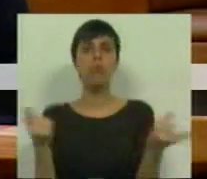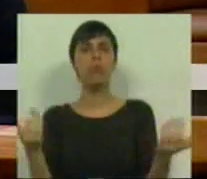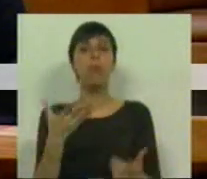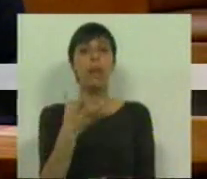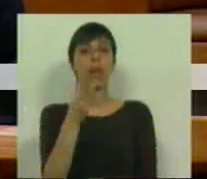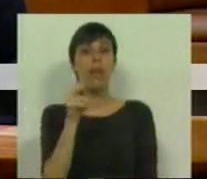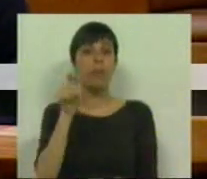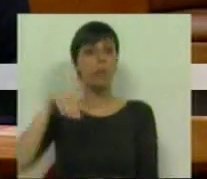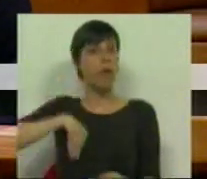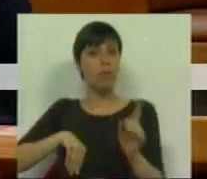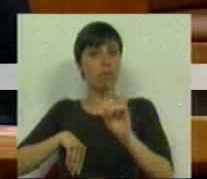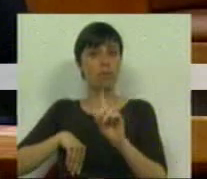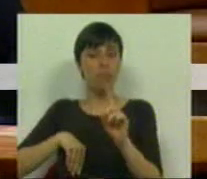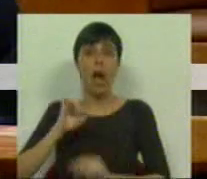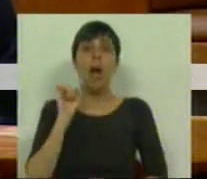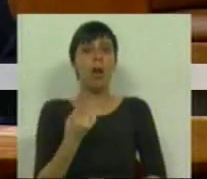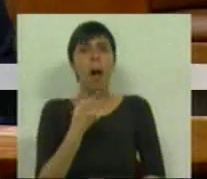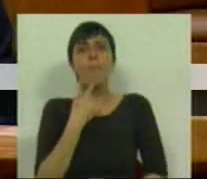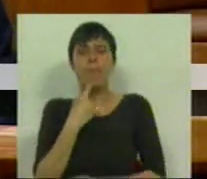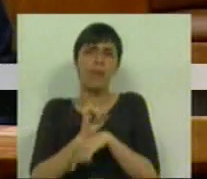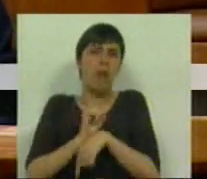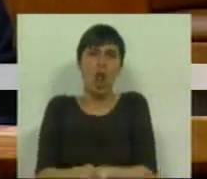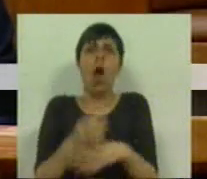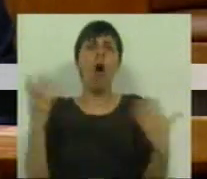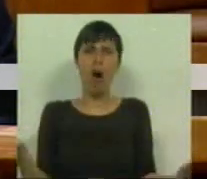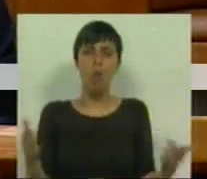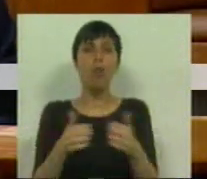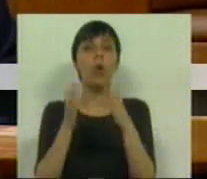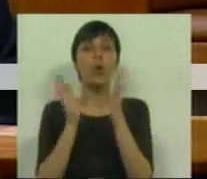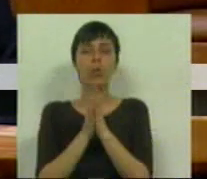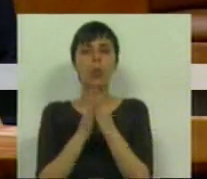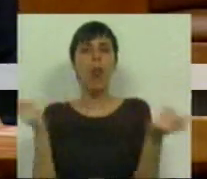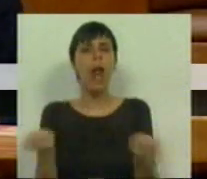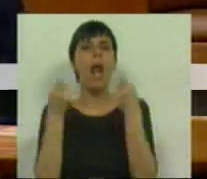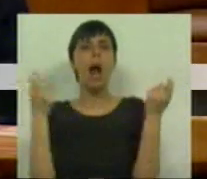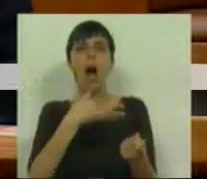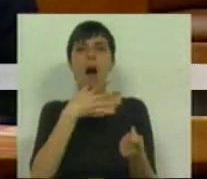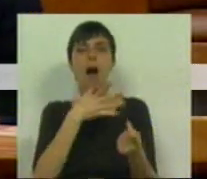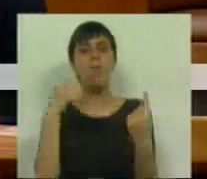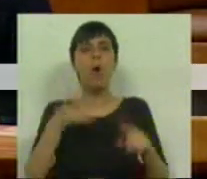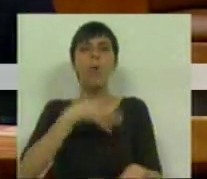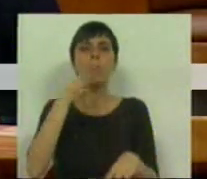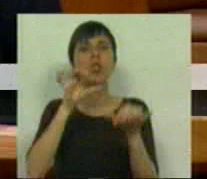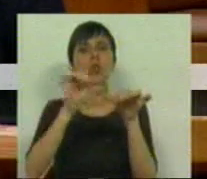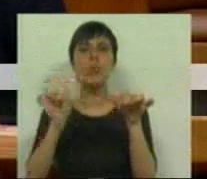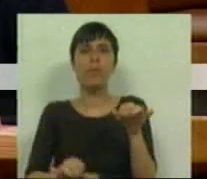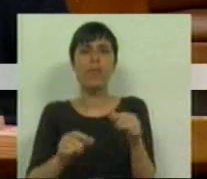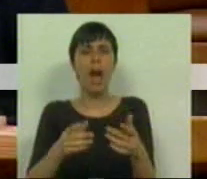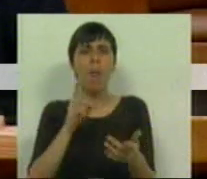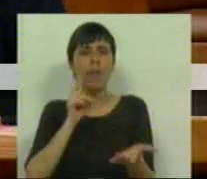o 13º mês, rapidamente percebemos que é tudo propaganda para justificar